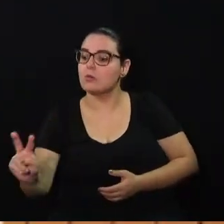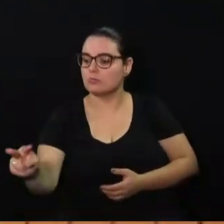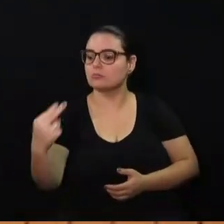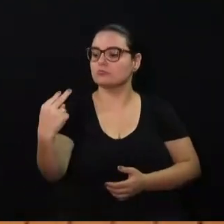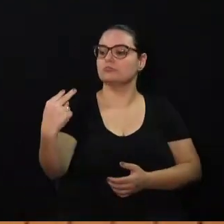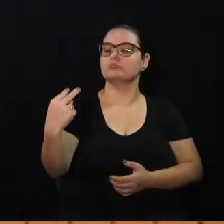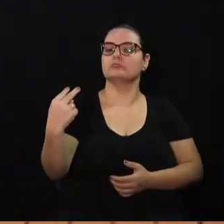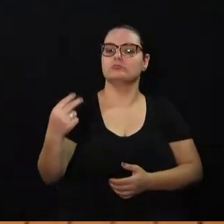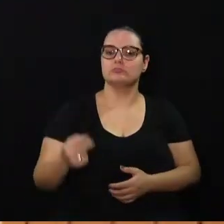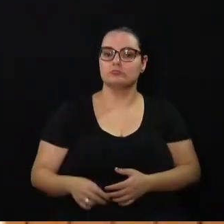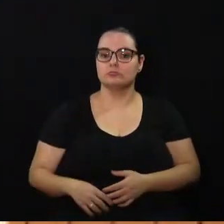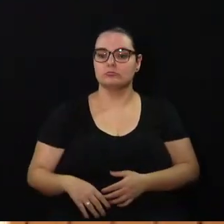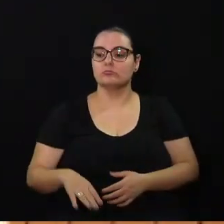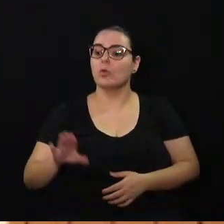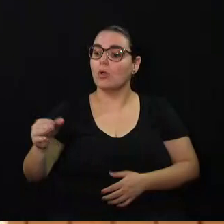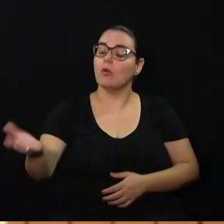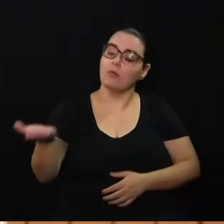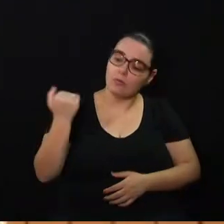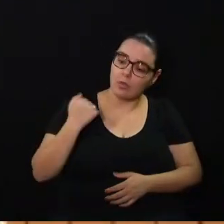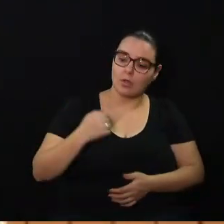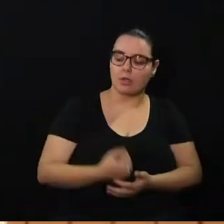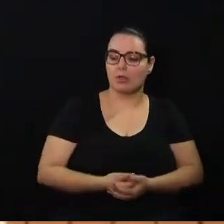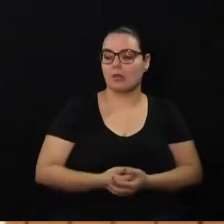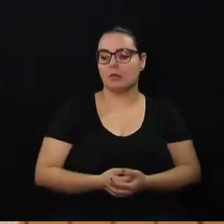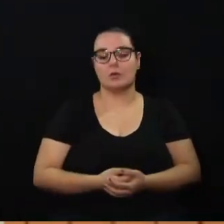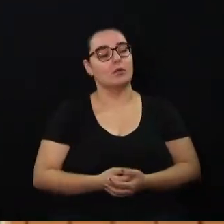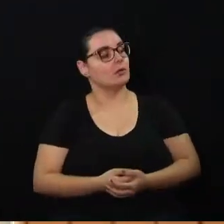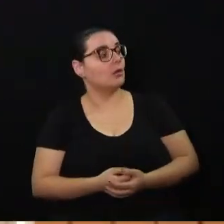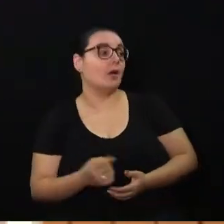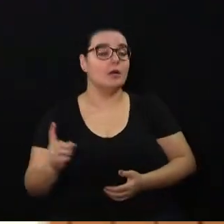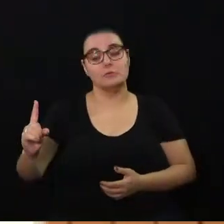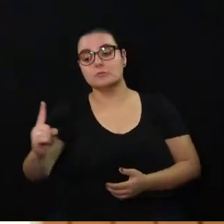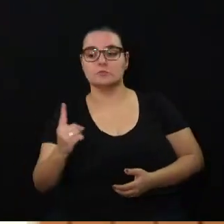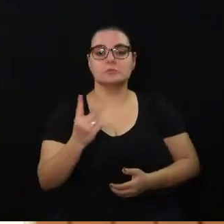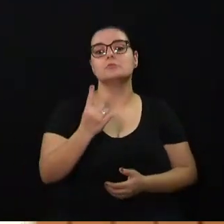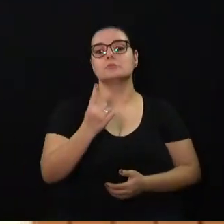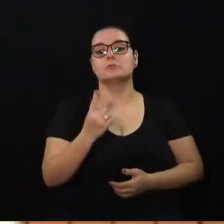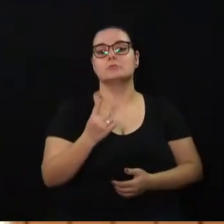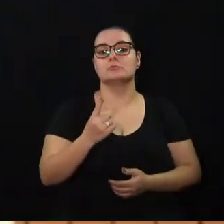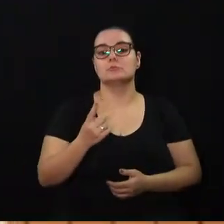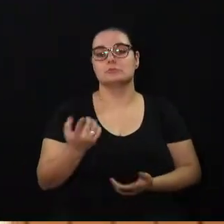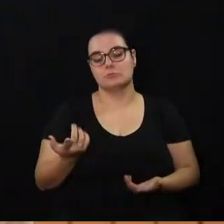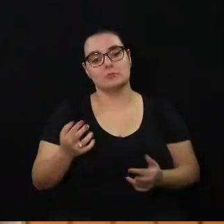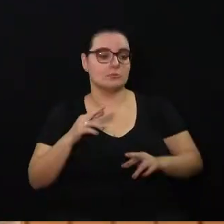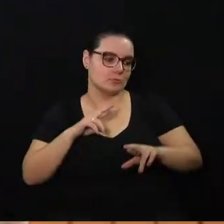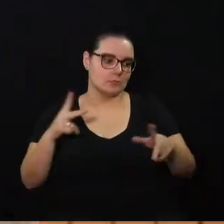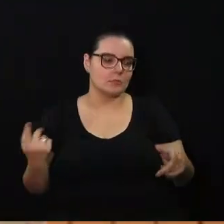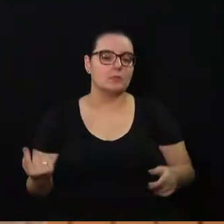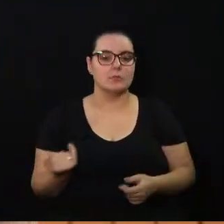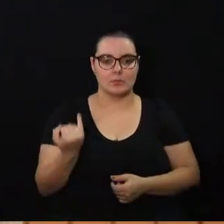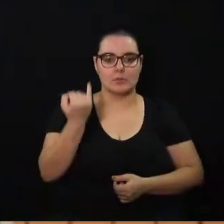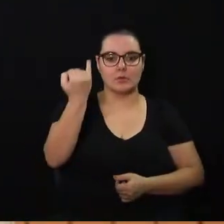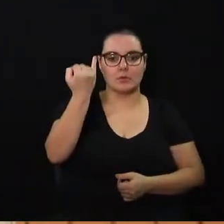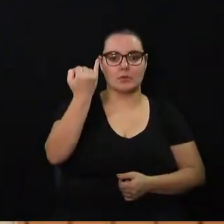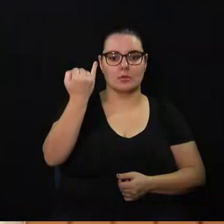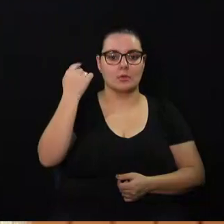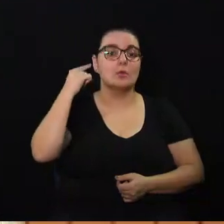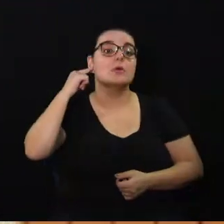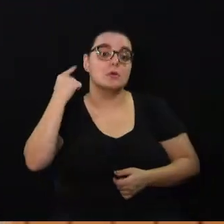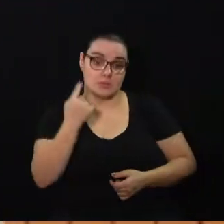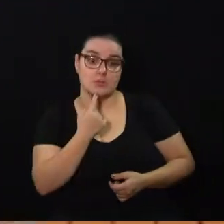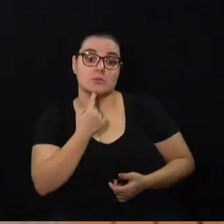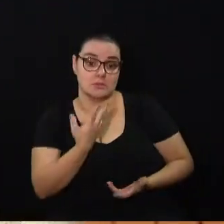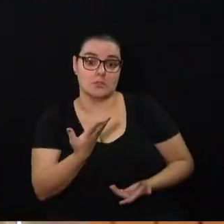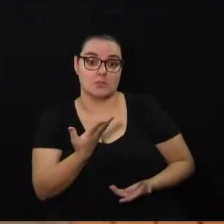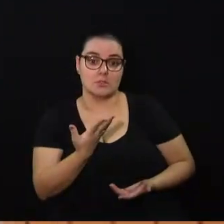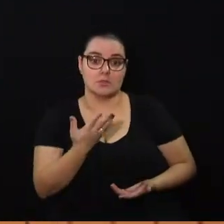ela atendesse chamado né então um diagnóstico diferencial importantíssimo é a surdez por exemplo então